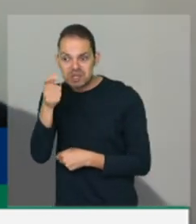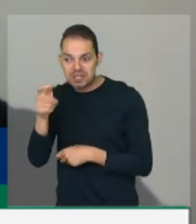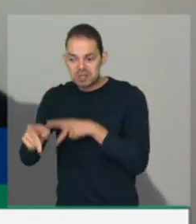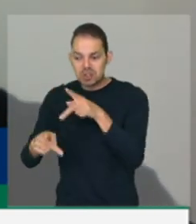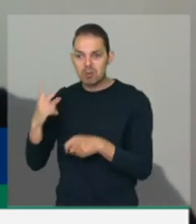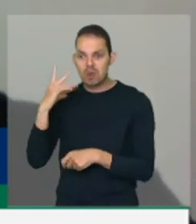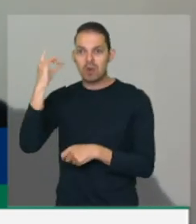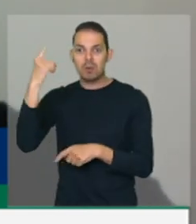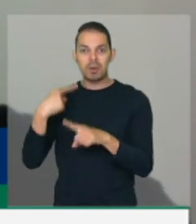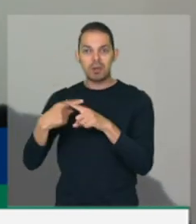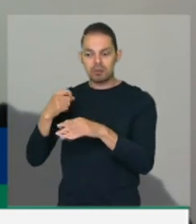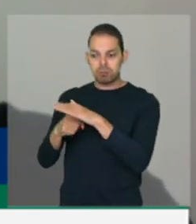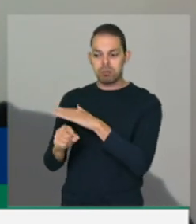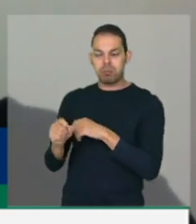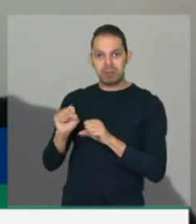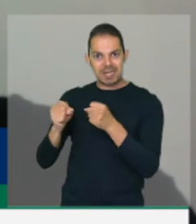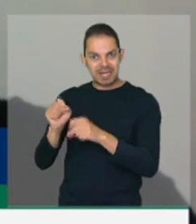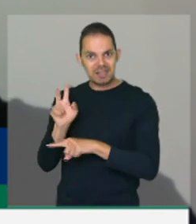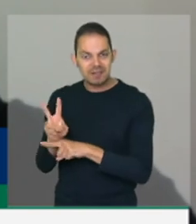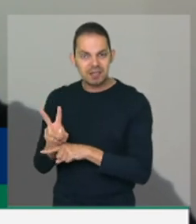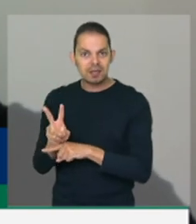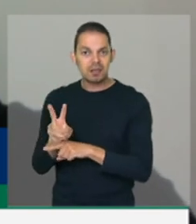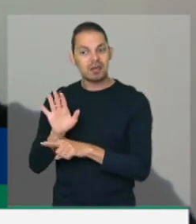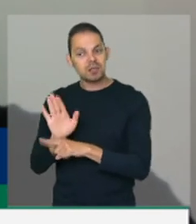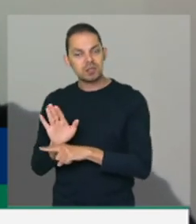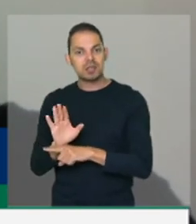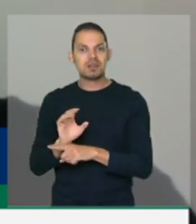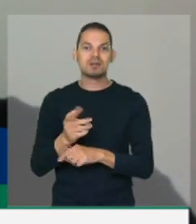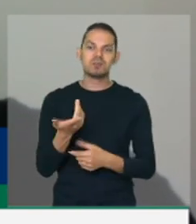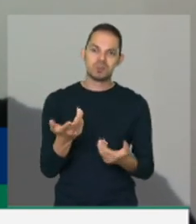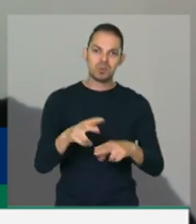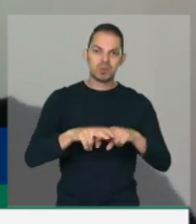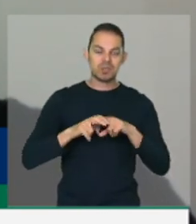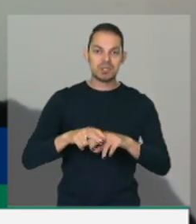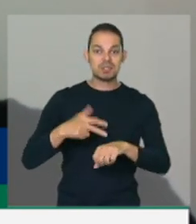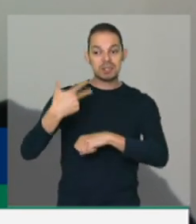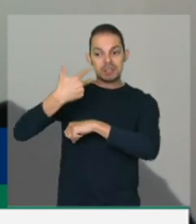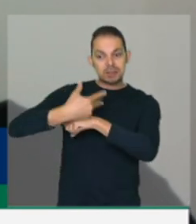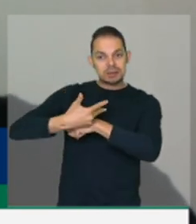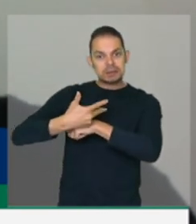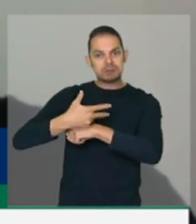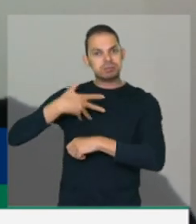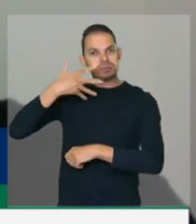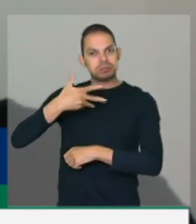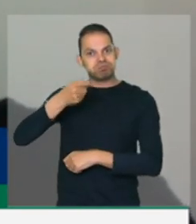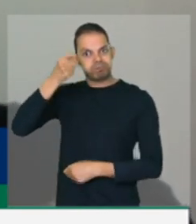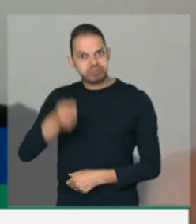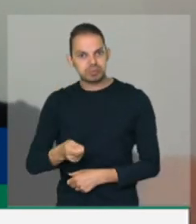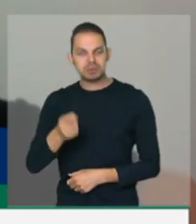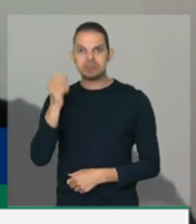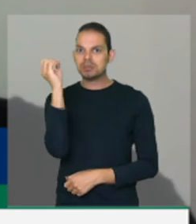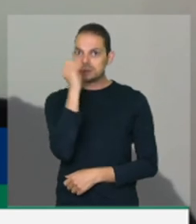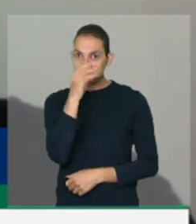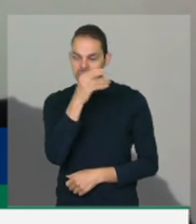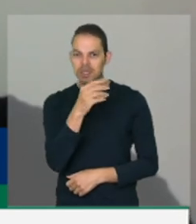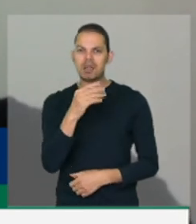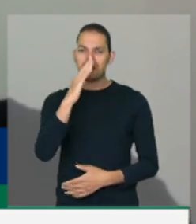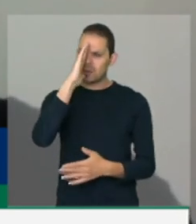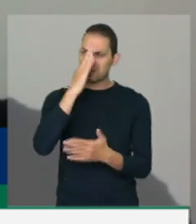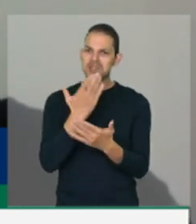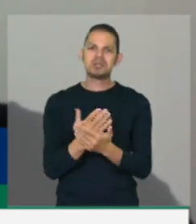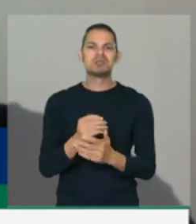aqui estou para isso. Portanto, naquele momento, presidente, as falas foram, sim, duras, exageradas. Acredito,